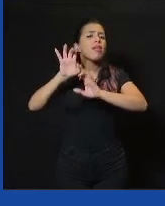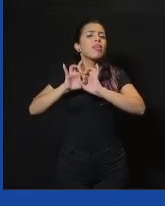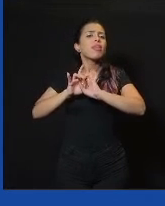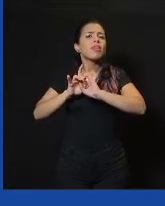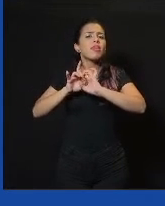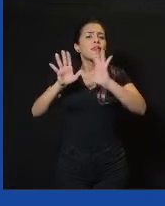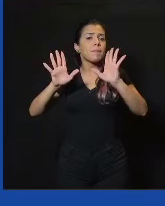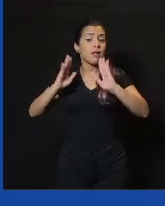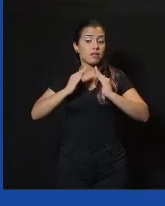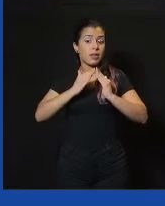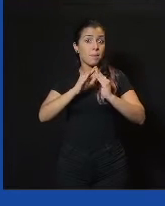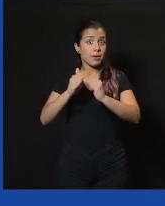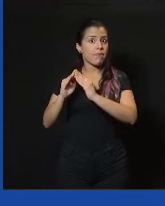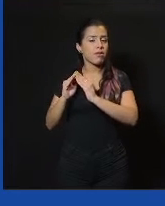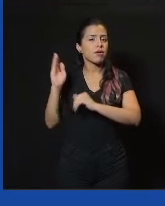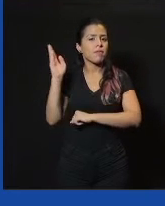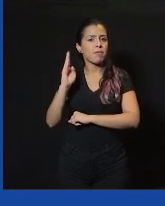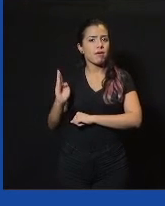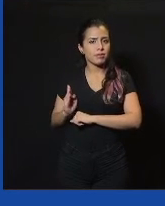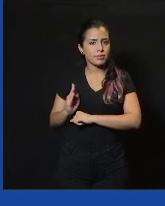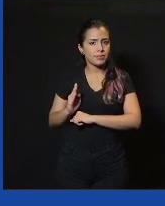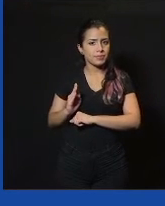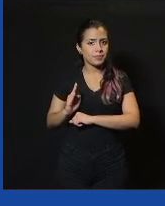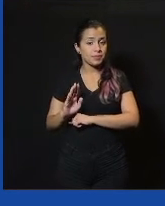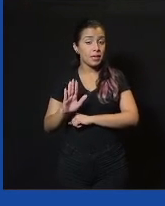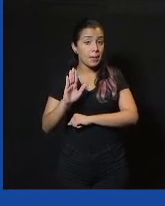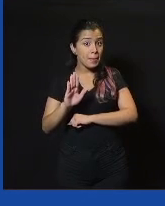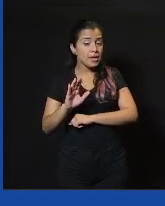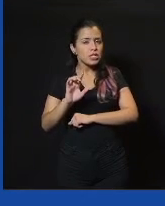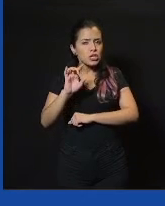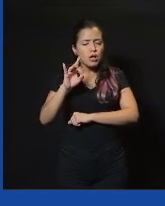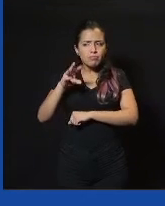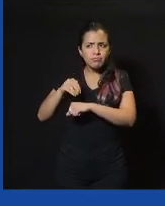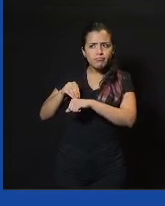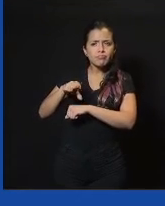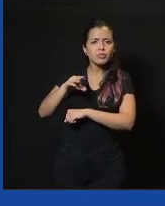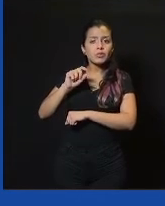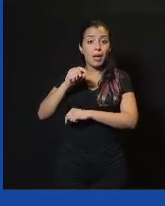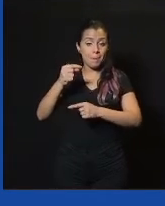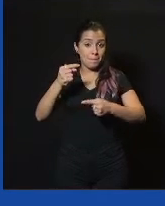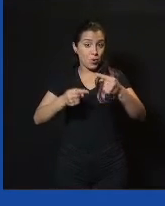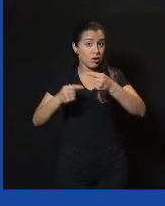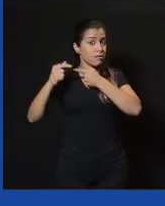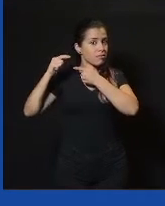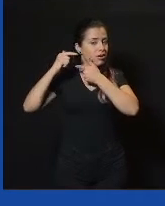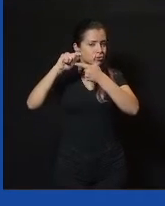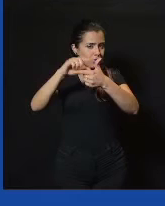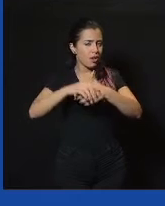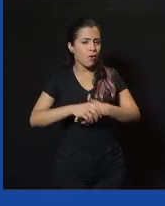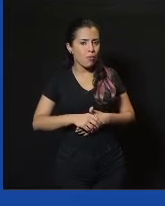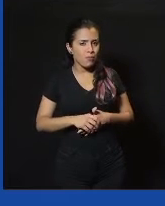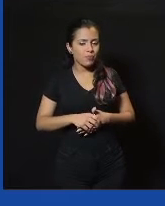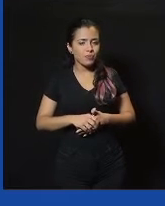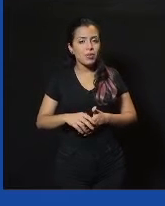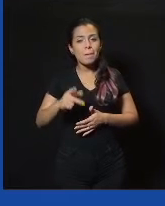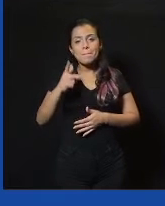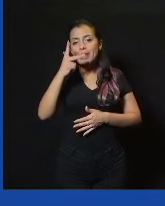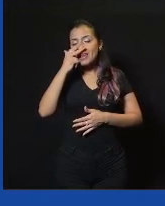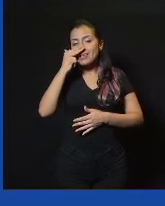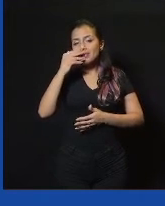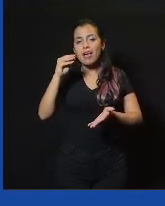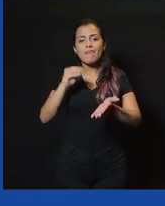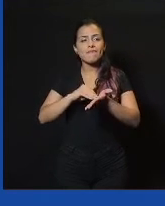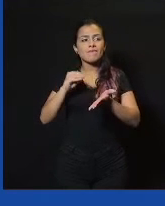periferia do Brasil. Meu amigo, não é isso não, é só não acreditar mais na política tradicional. É muito mais um descontentamento com a falta